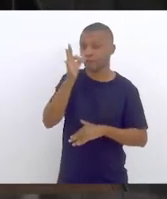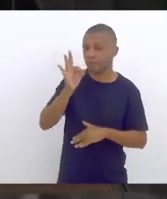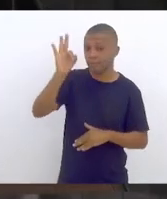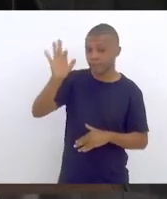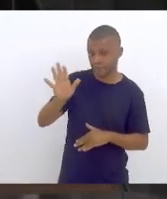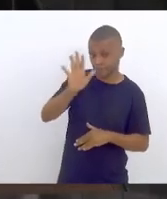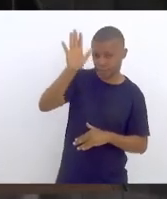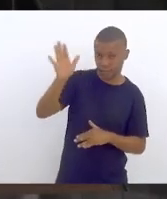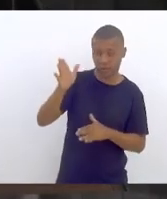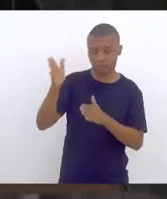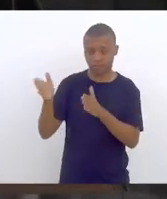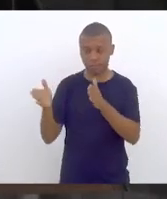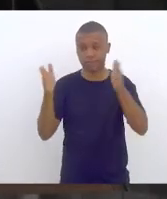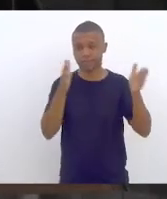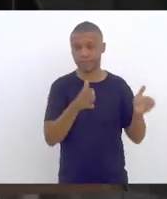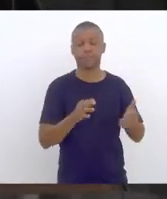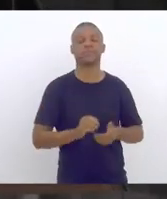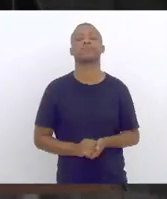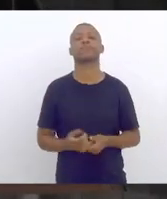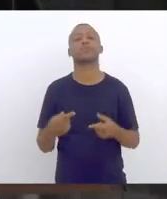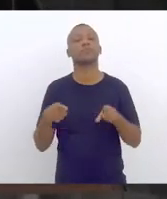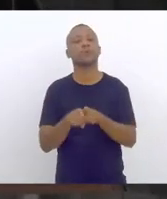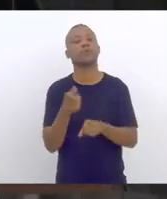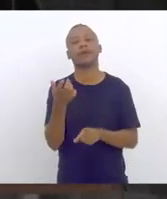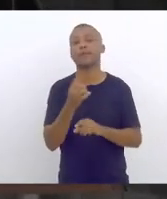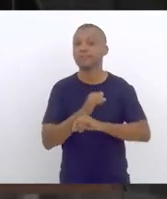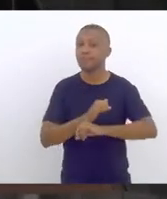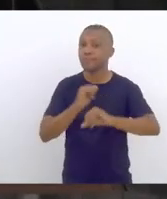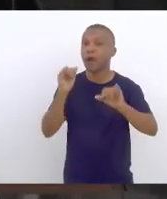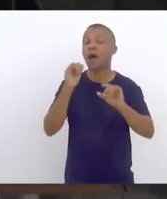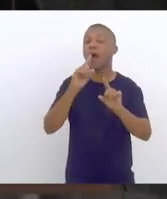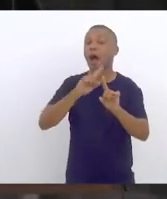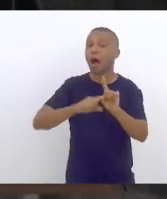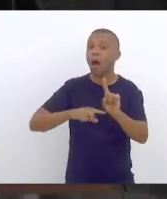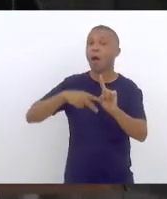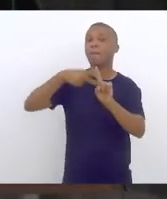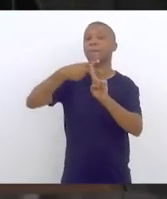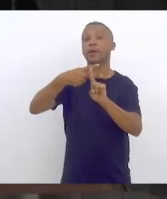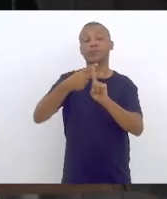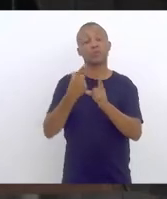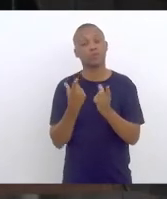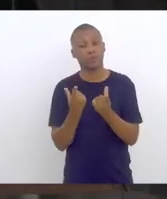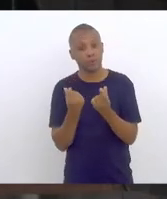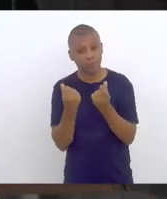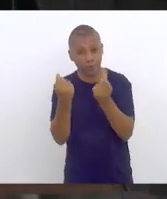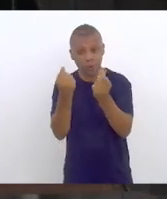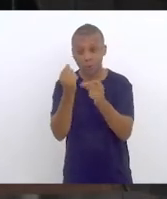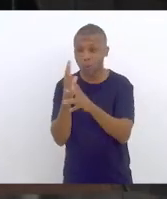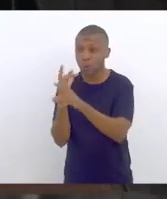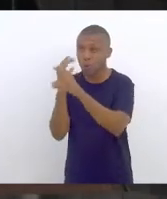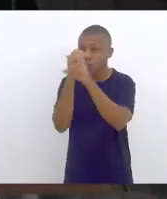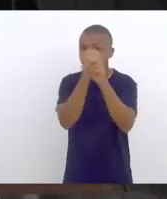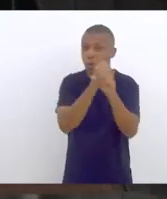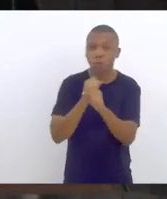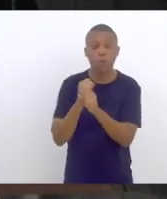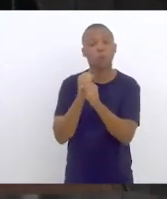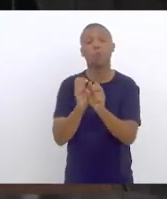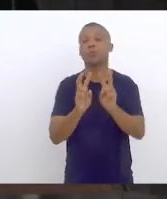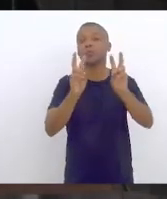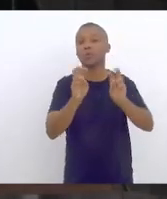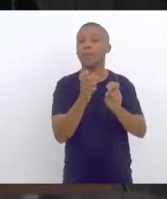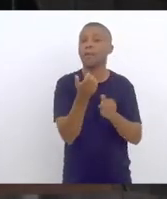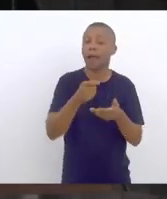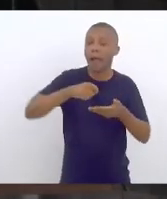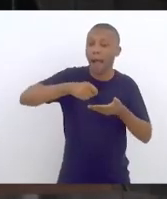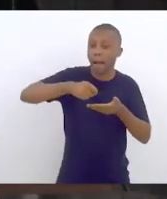a questão do aumento do valor per capita da merenda escolar é muito importante desde